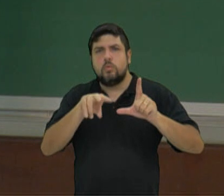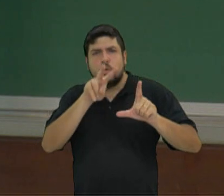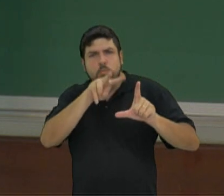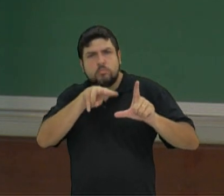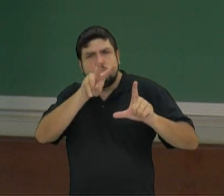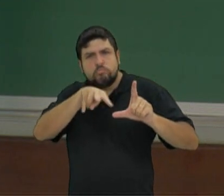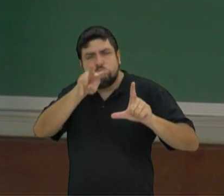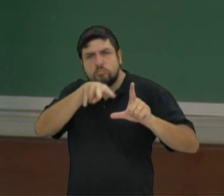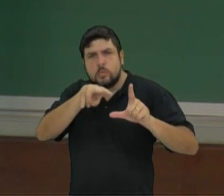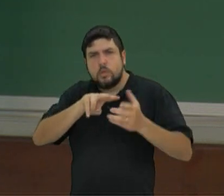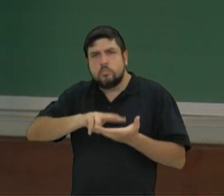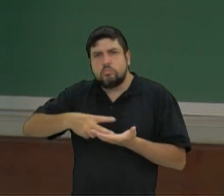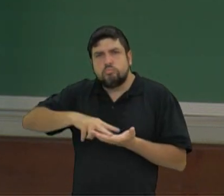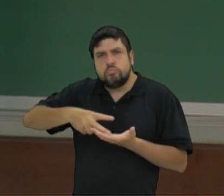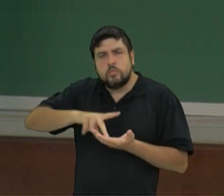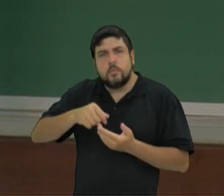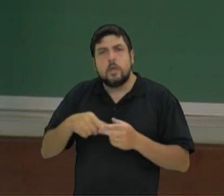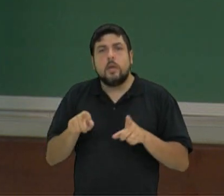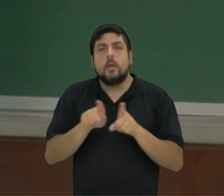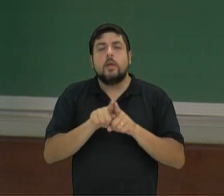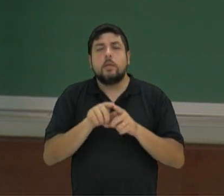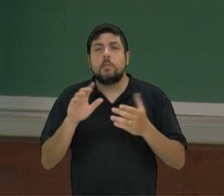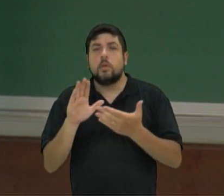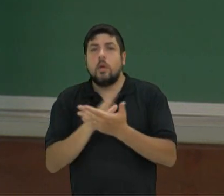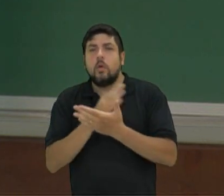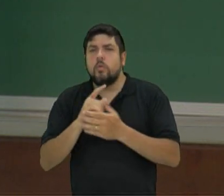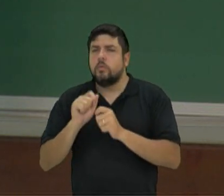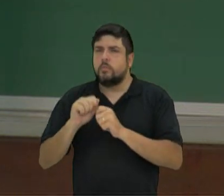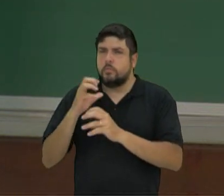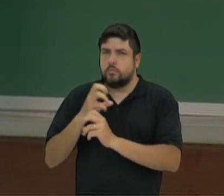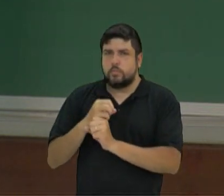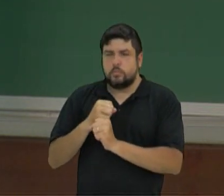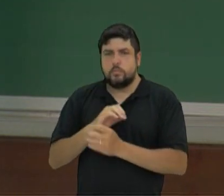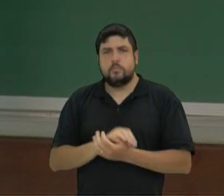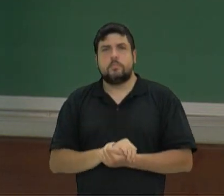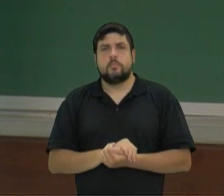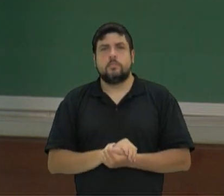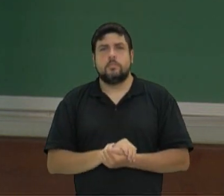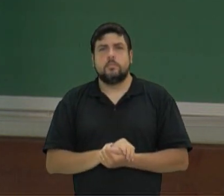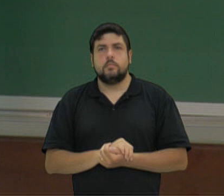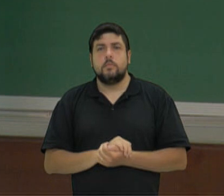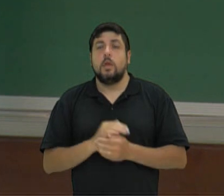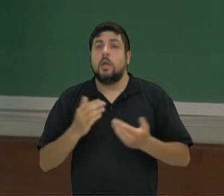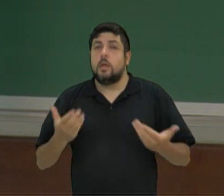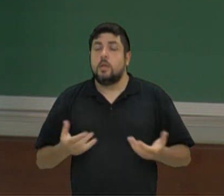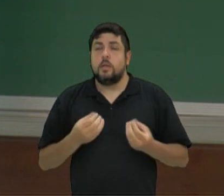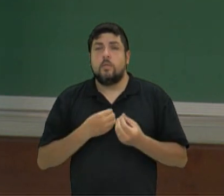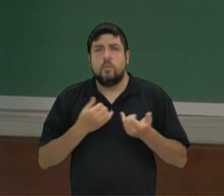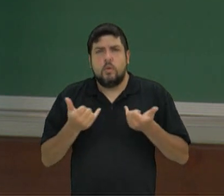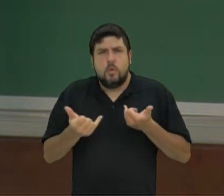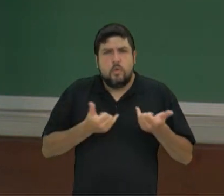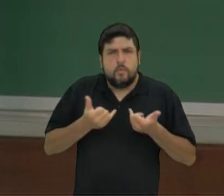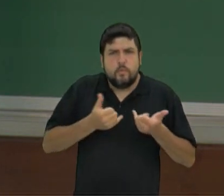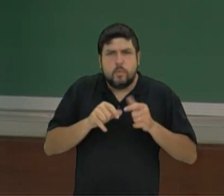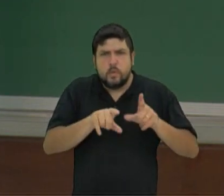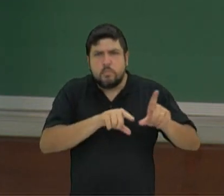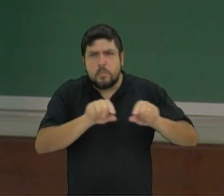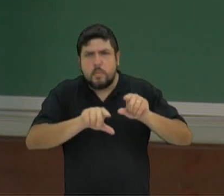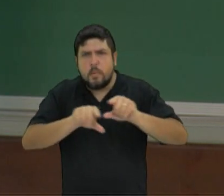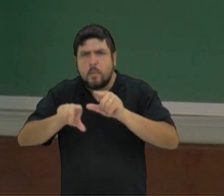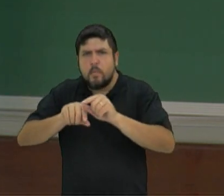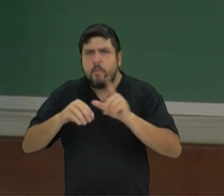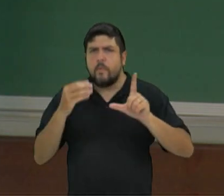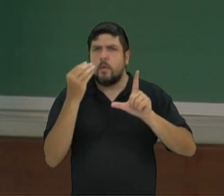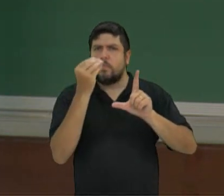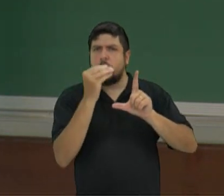dos dados. Em outros a gente teve que fazer alguns cálculos, certo? Então, tratamento da informação, análise e construção